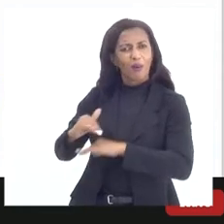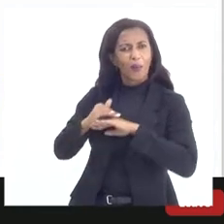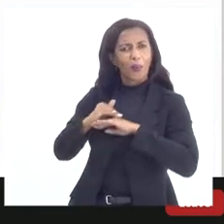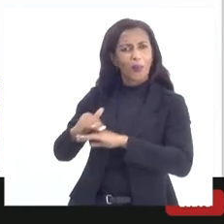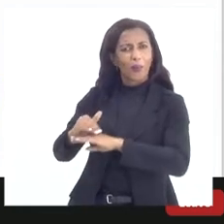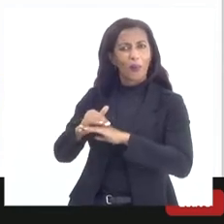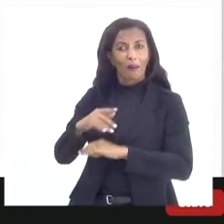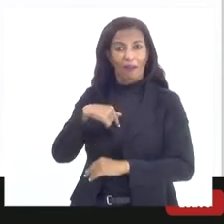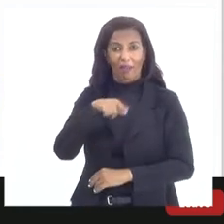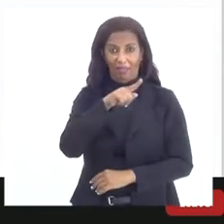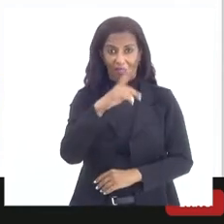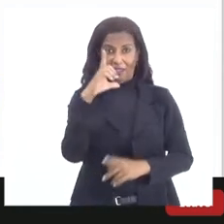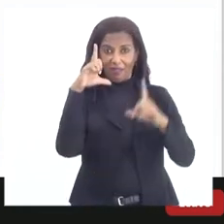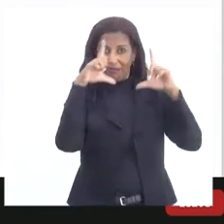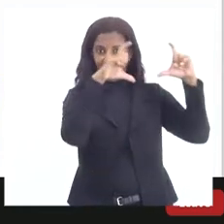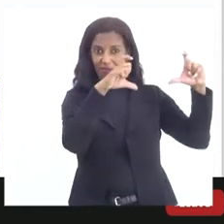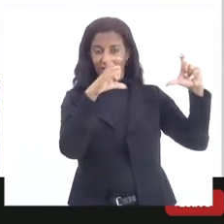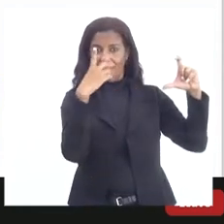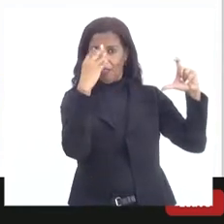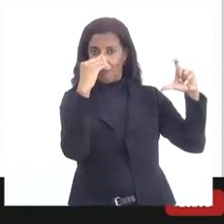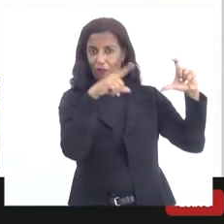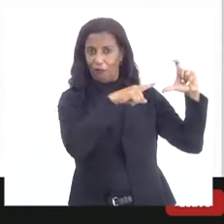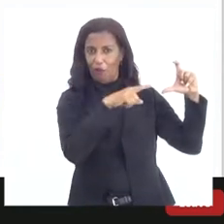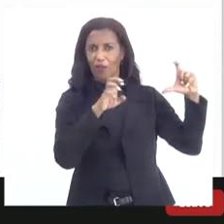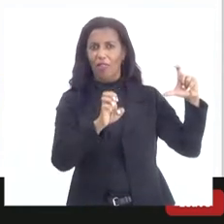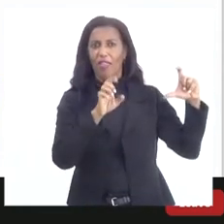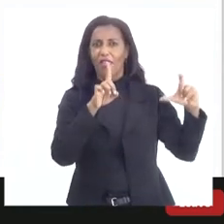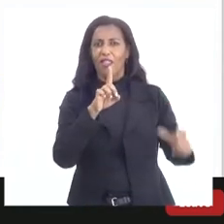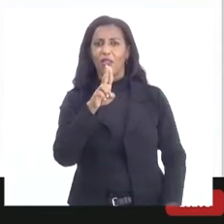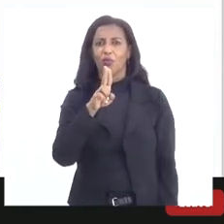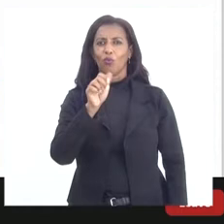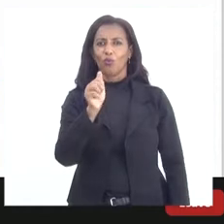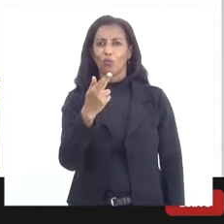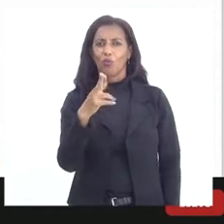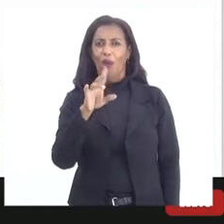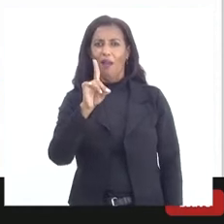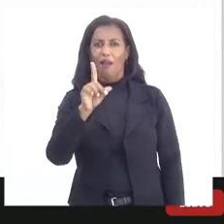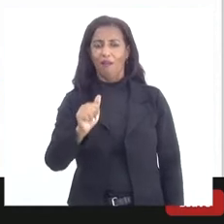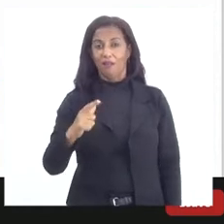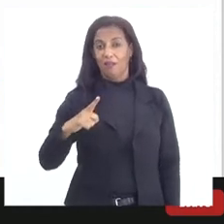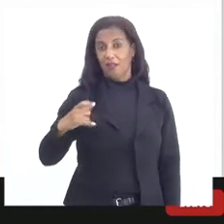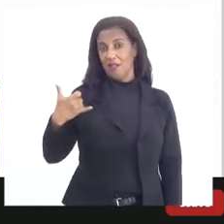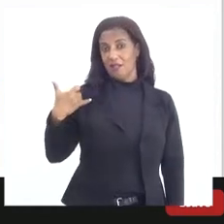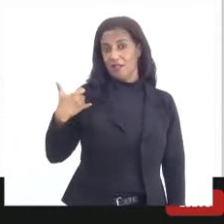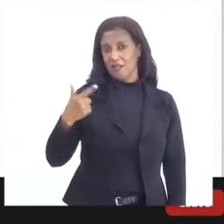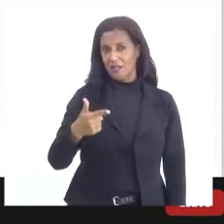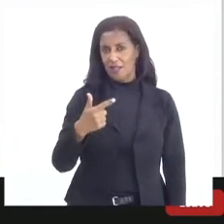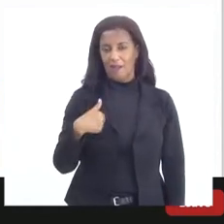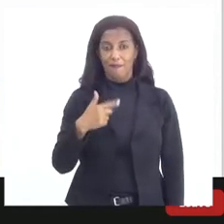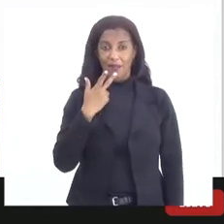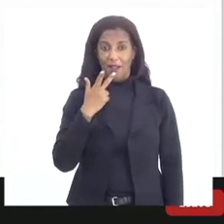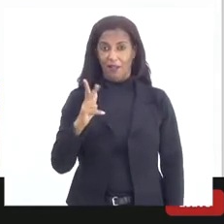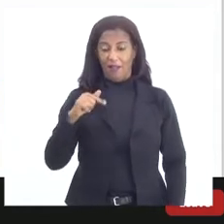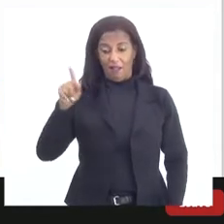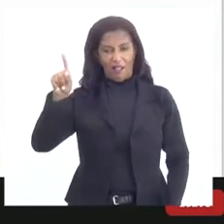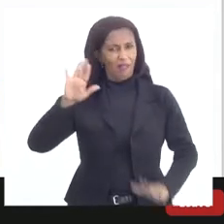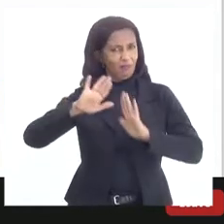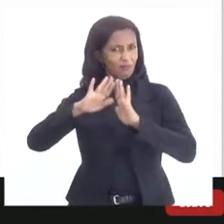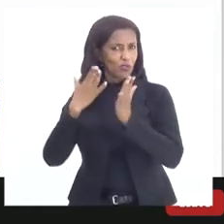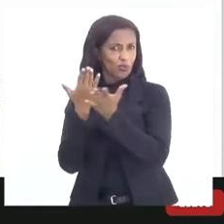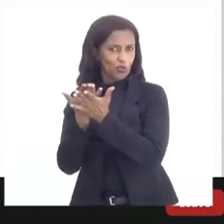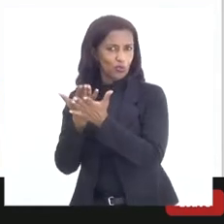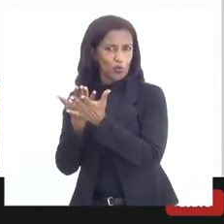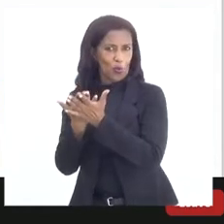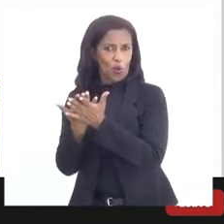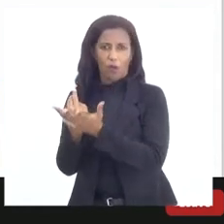que vocês estão vendo, é Eduarda de Souza Santos Faria, de 6 anos. Ela diz assim, que na escola dela, ela